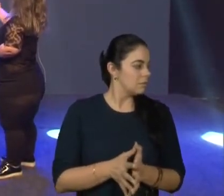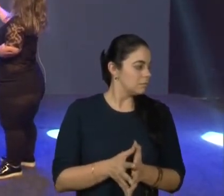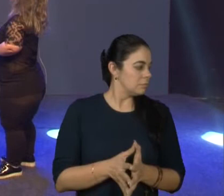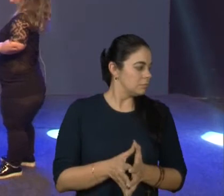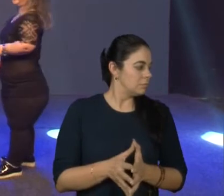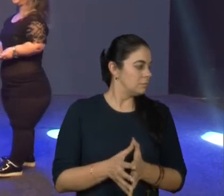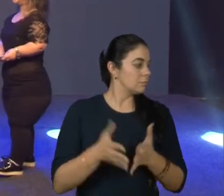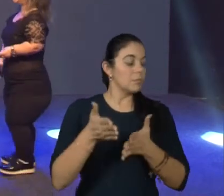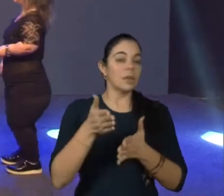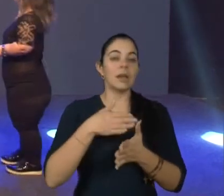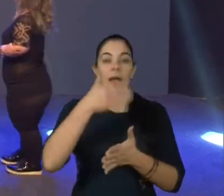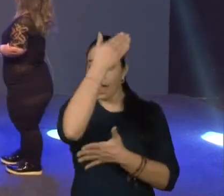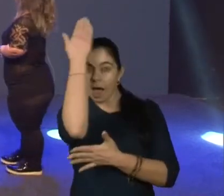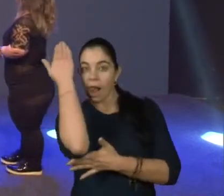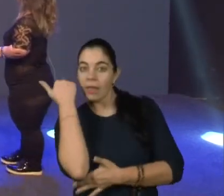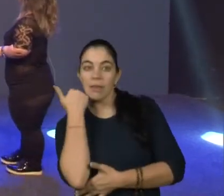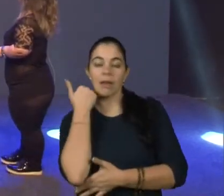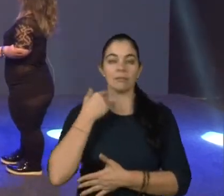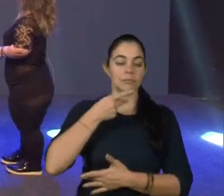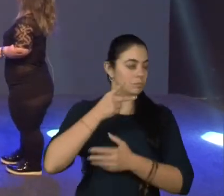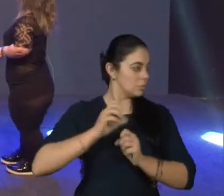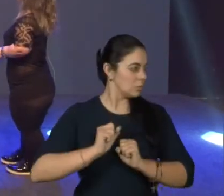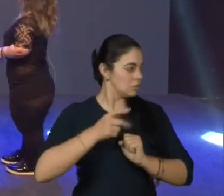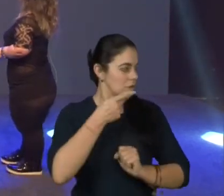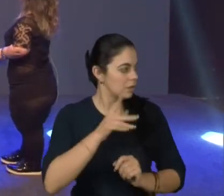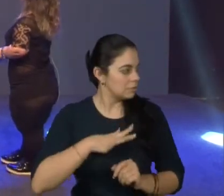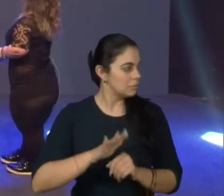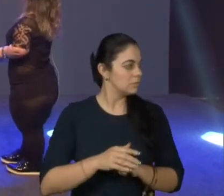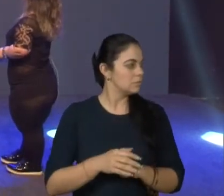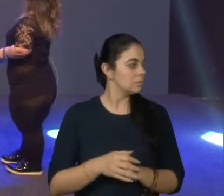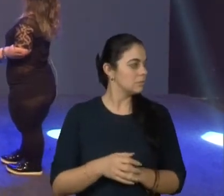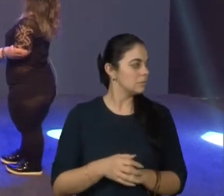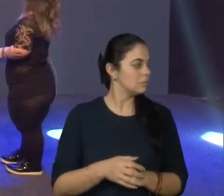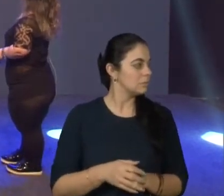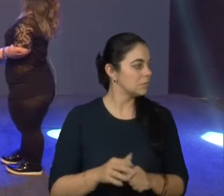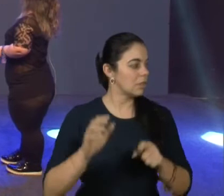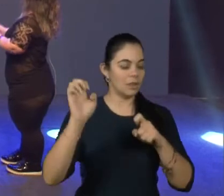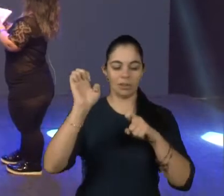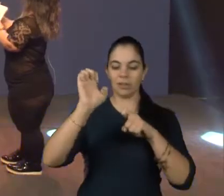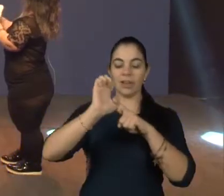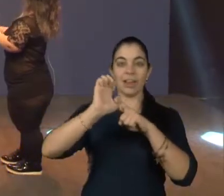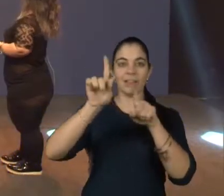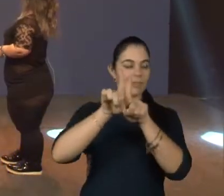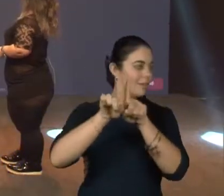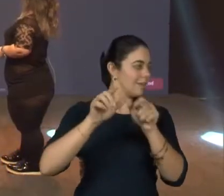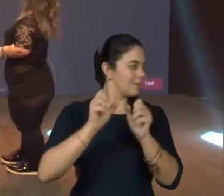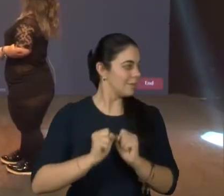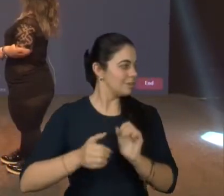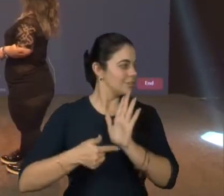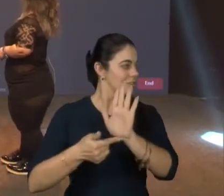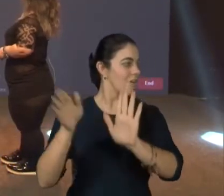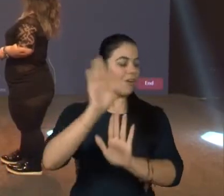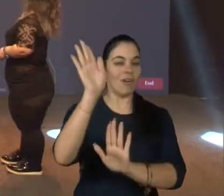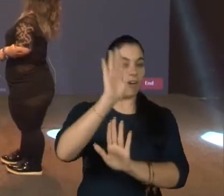Clarinha, habilitar a sua câmera e habilitar seu áudio também. E o Hernan também. Olá, Clara! Ai, Clarinha!